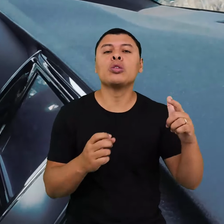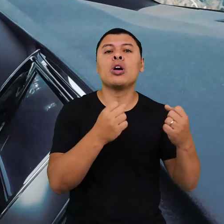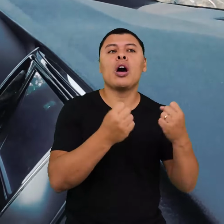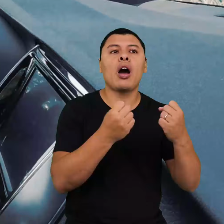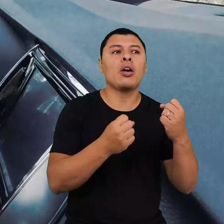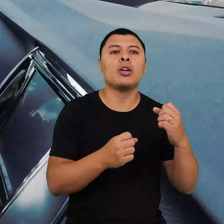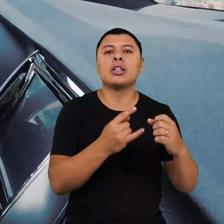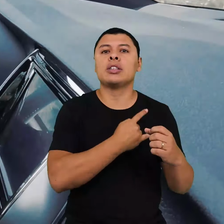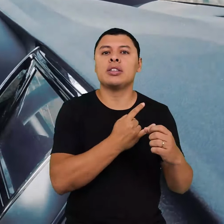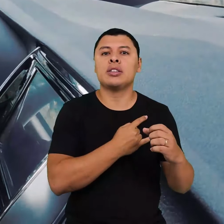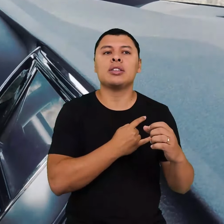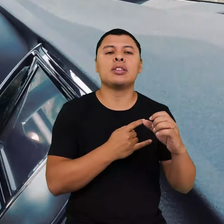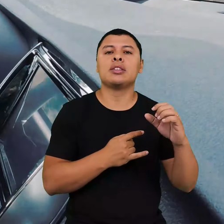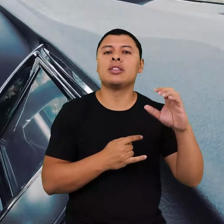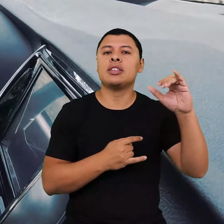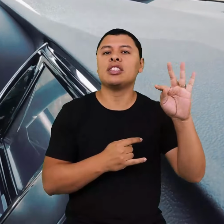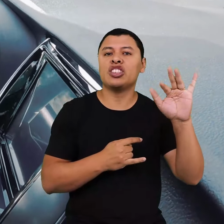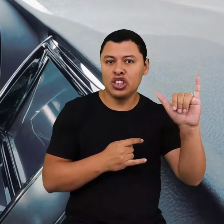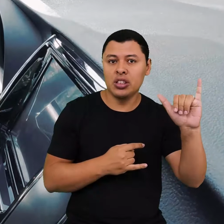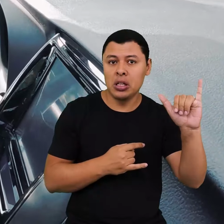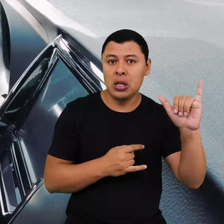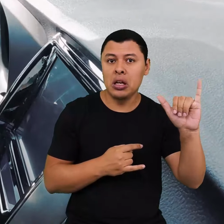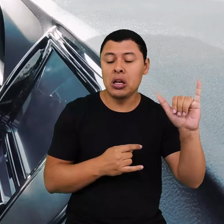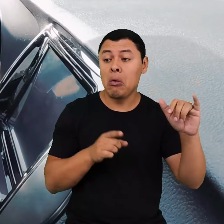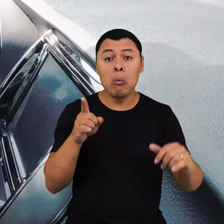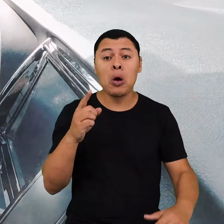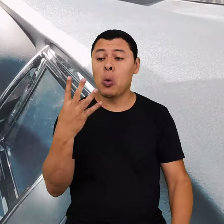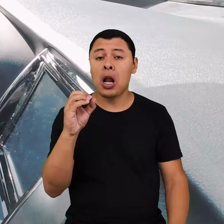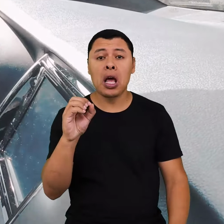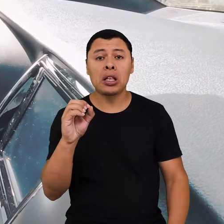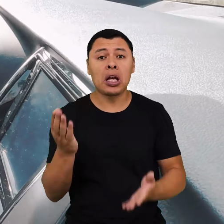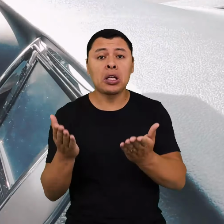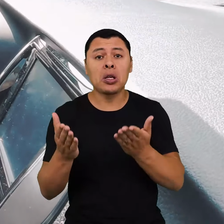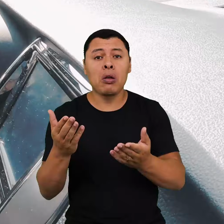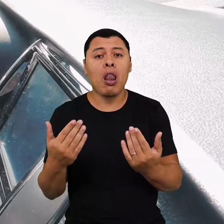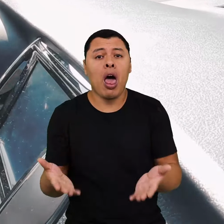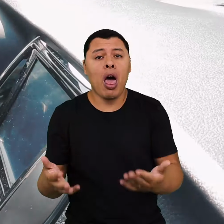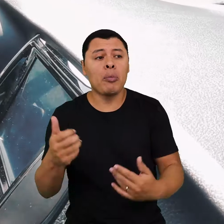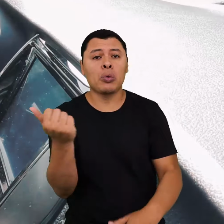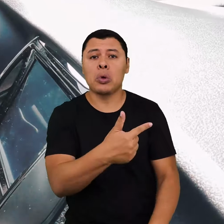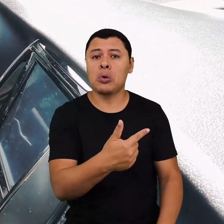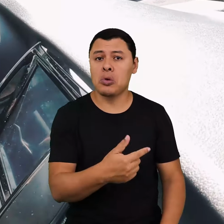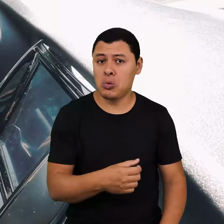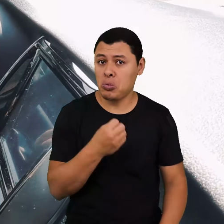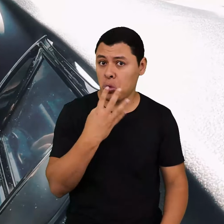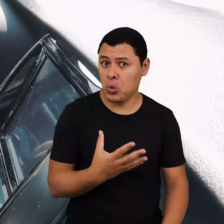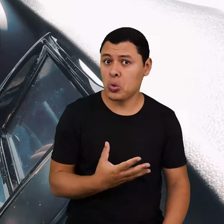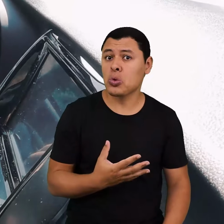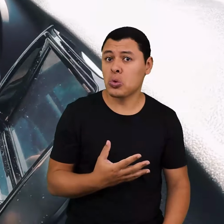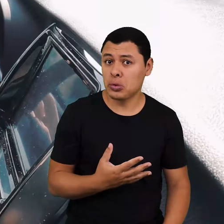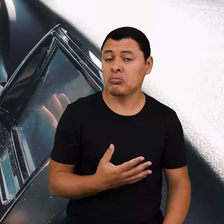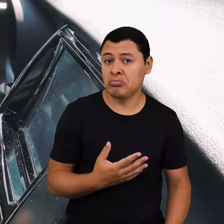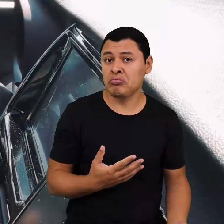exemplo, o Civic Hatch, o City Hatch ou o Polo. E isso, lógico, que conta pontos a favor, né? Um carro que acaba